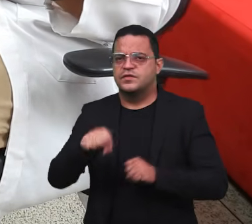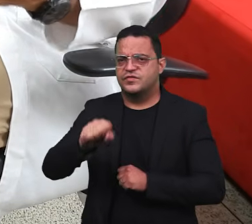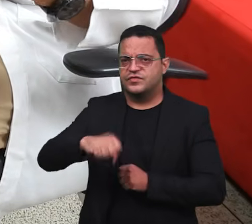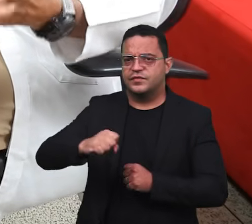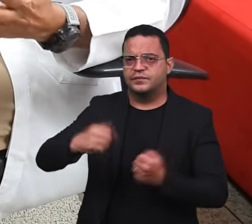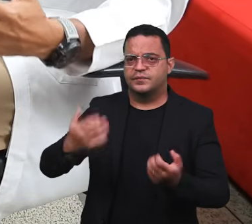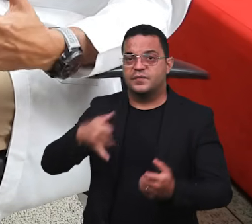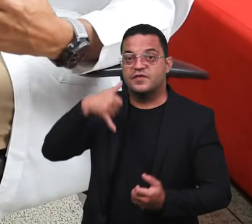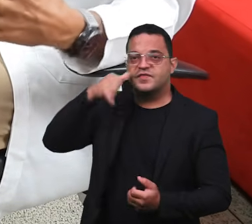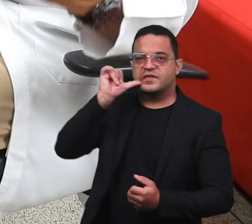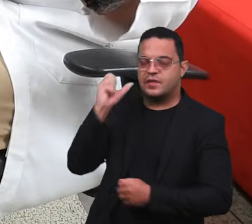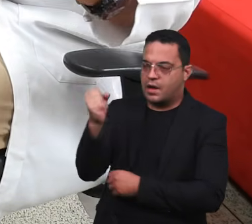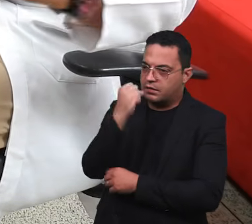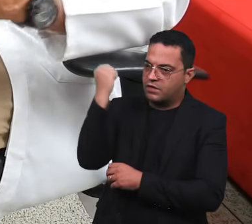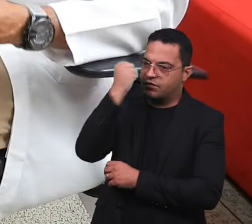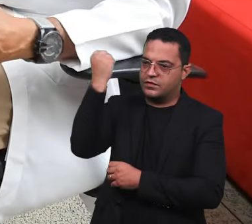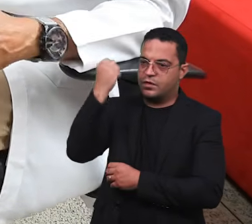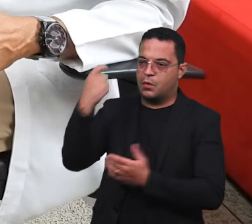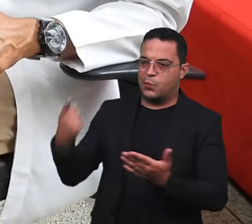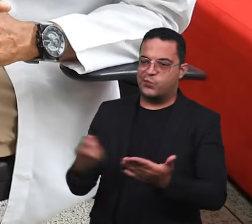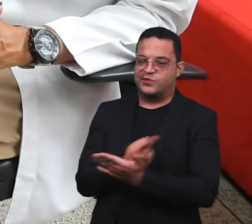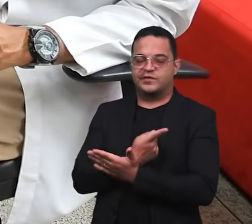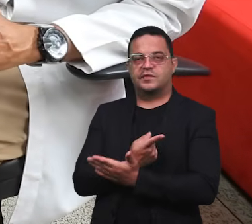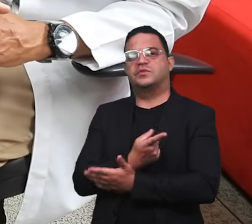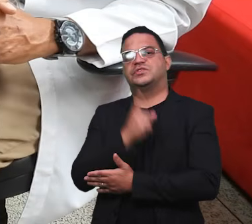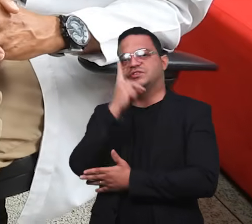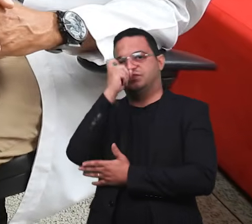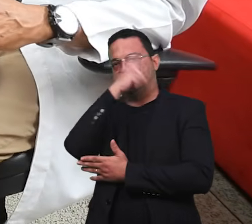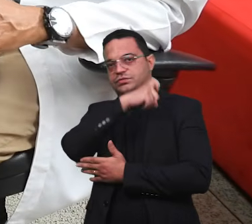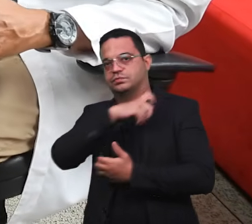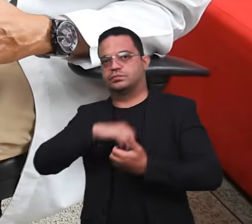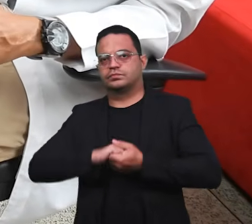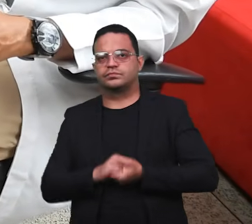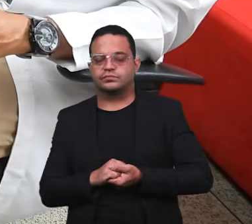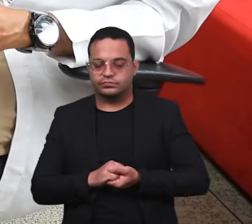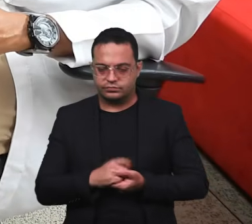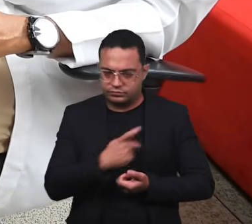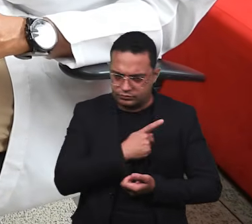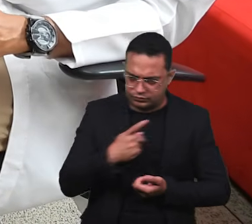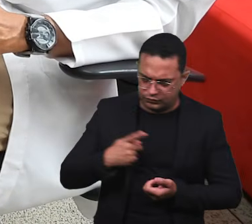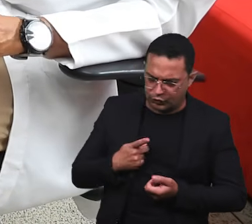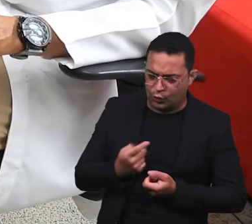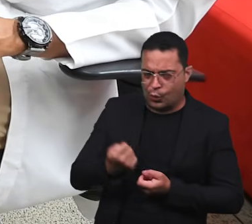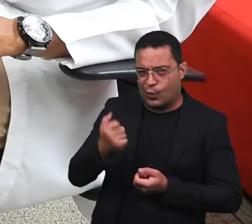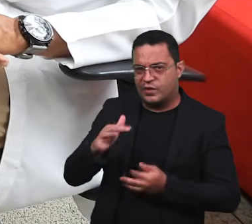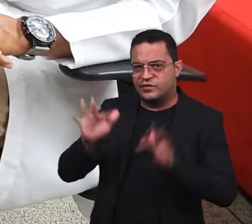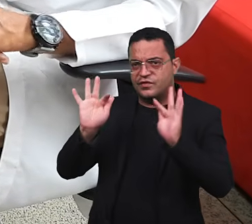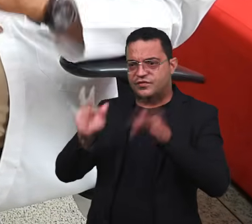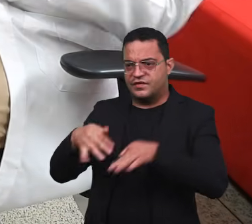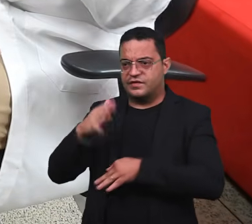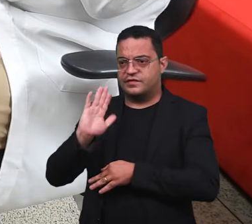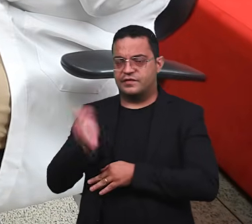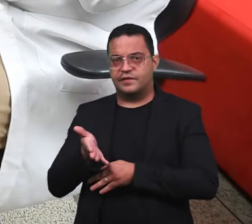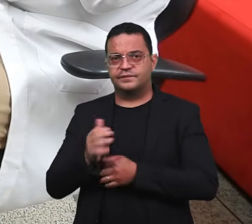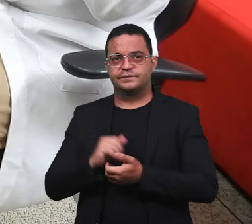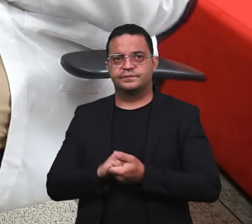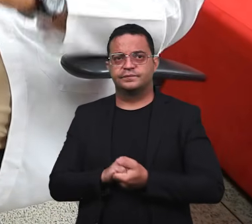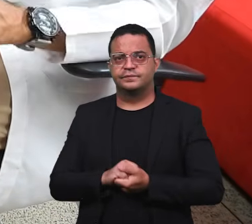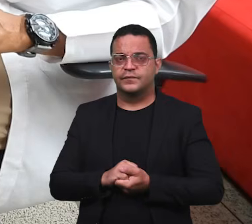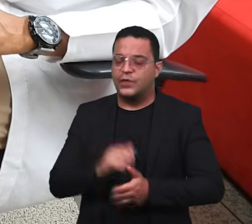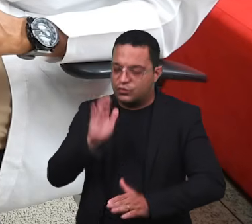que tomem esse devido cuidado para evitar algum tipo de situação difícil aqui. Exato. Pastor, agora para a gente